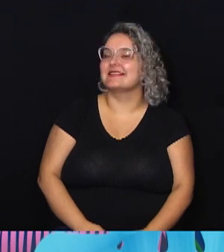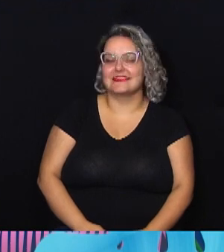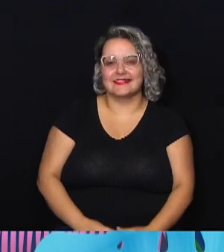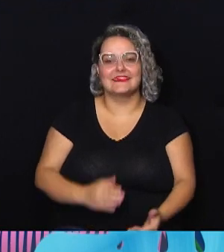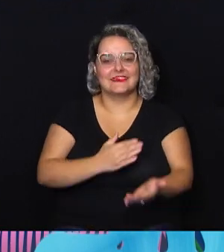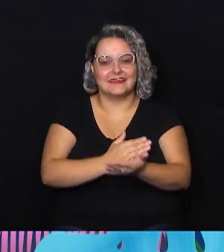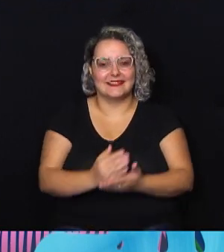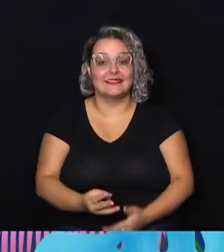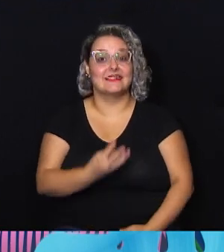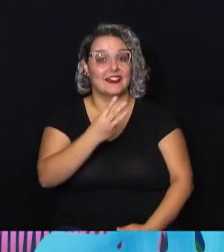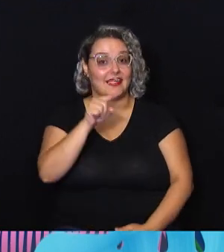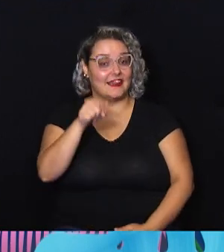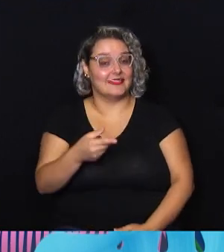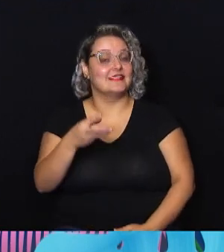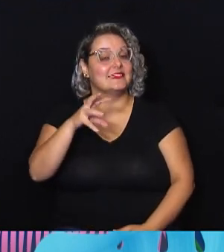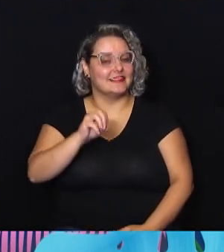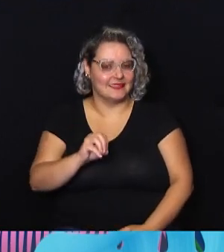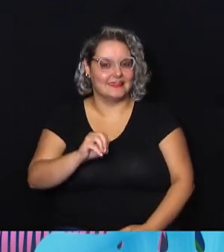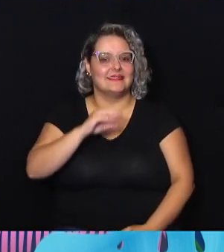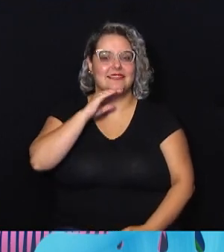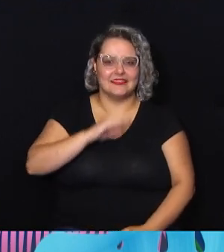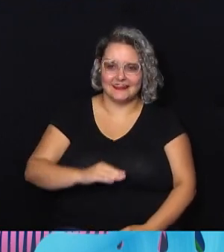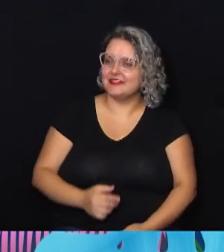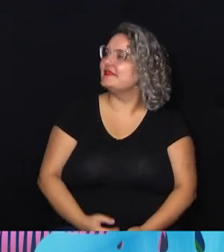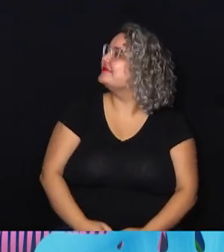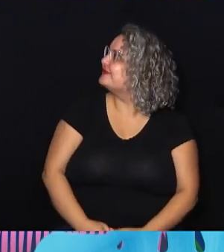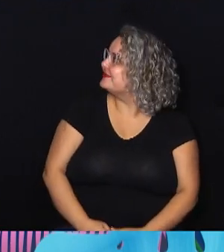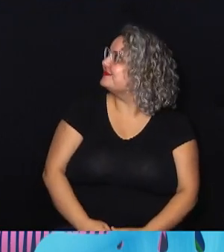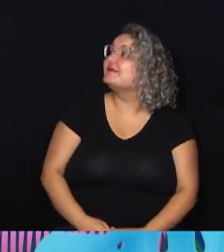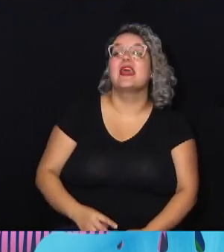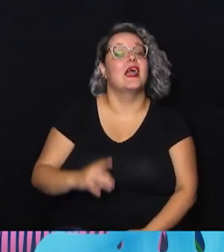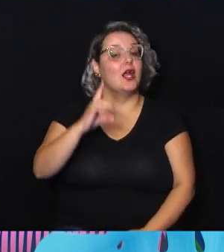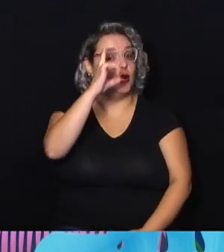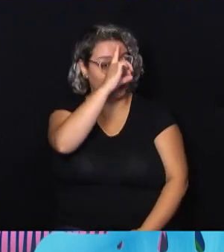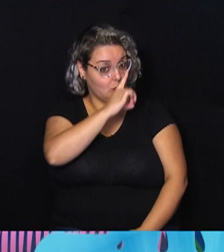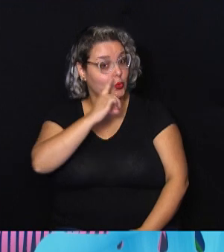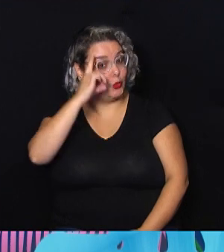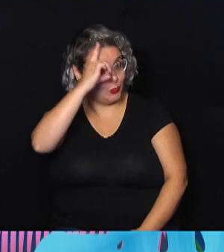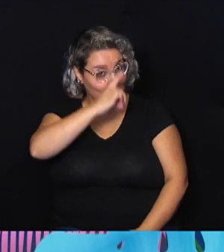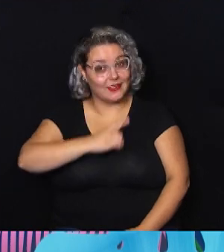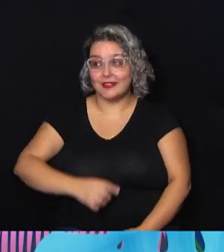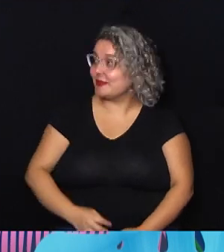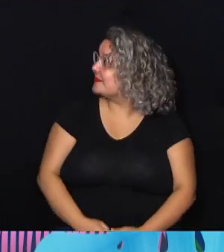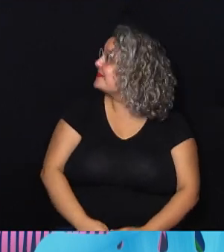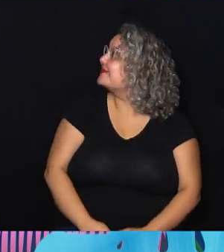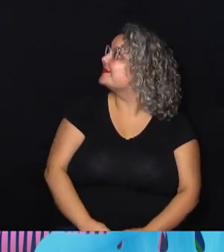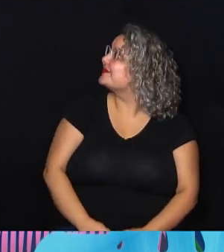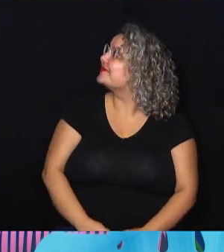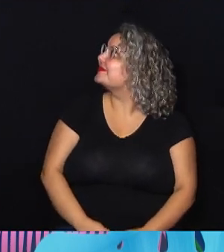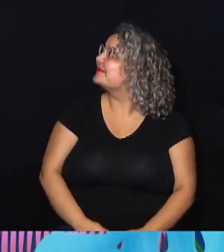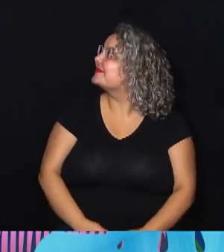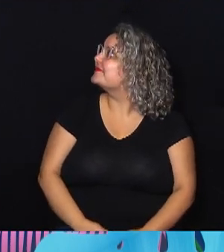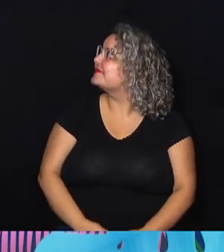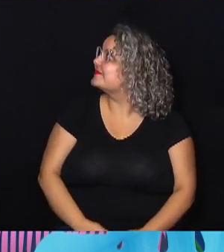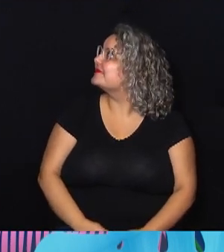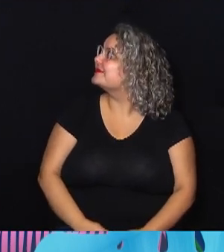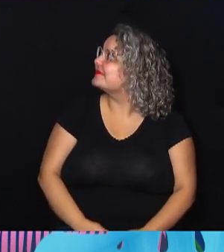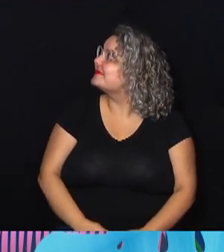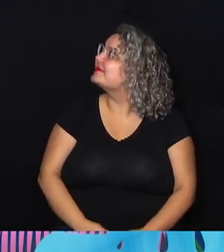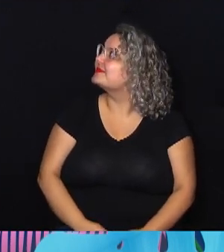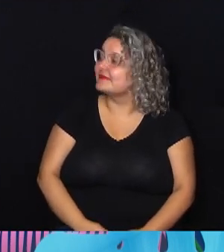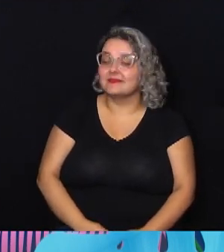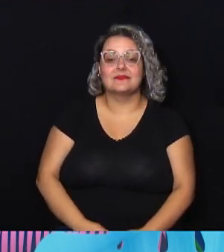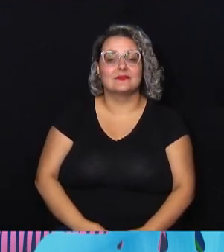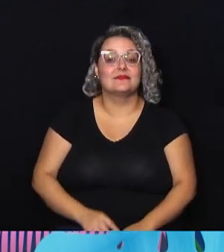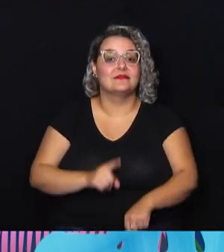às 3h30 da tarde na Vila. No domingo, vai ter Bloco do Ribeirão, em Barão Geraldo,